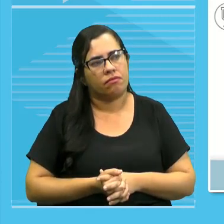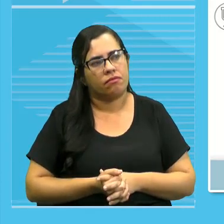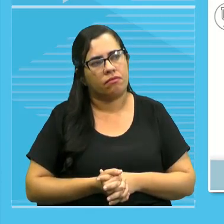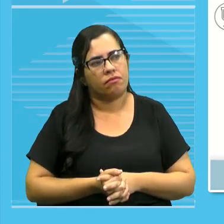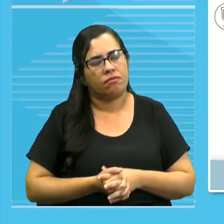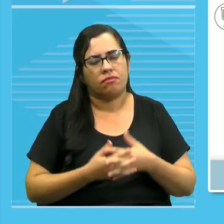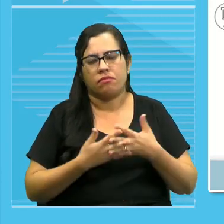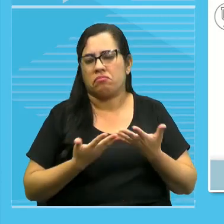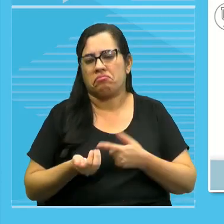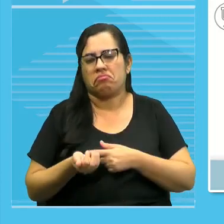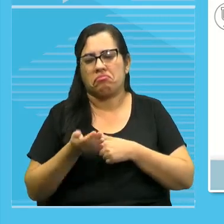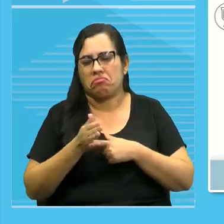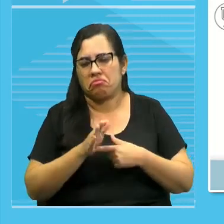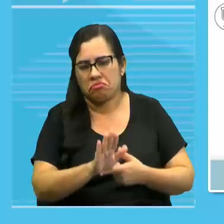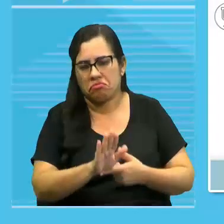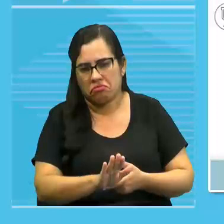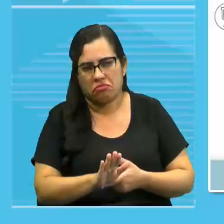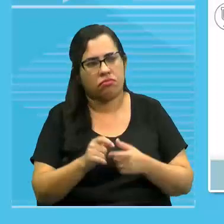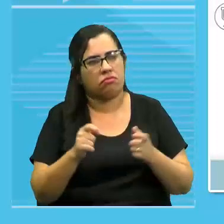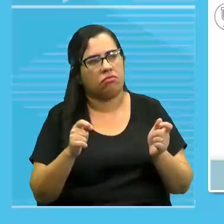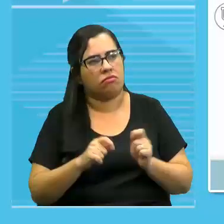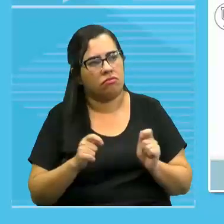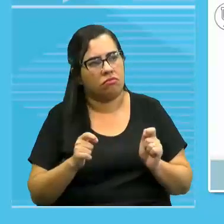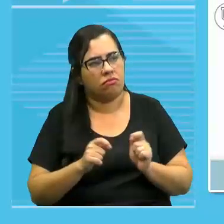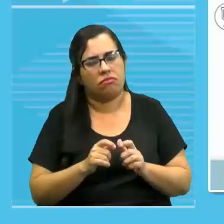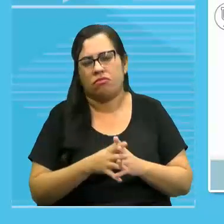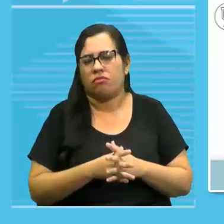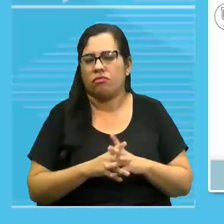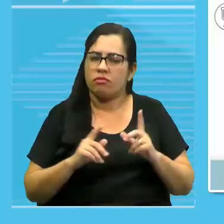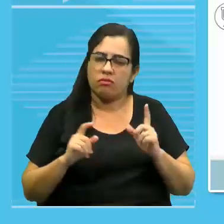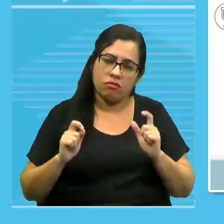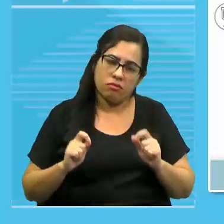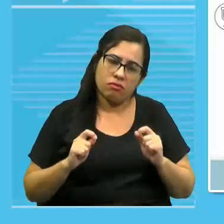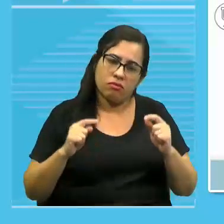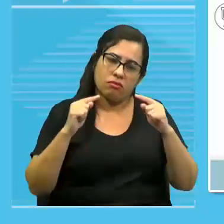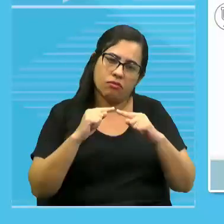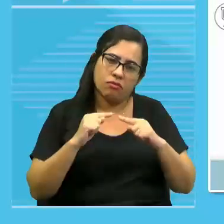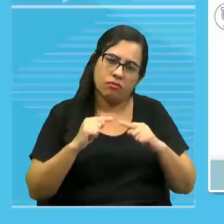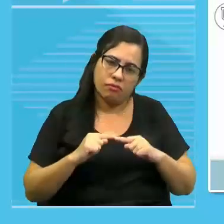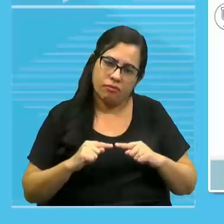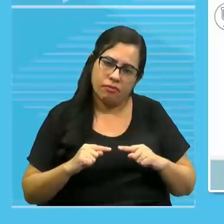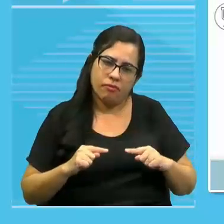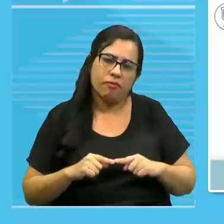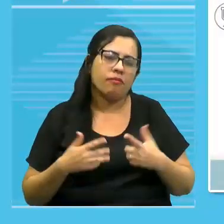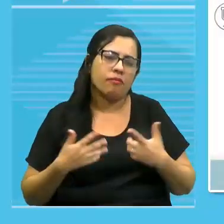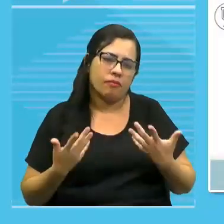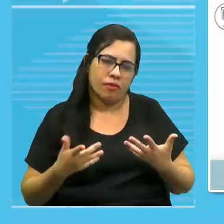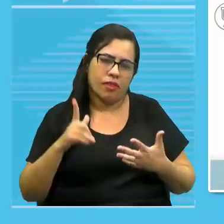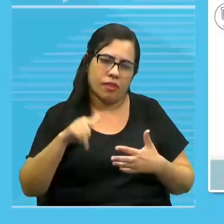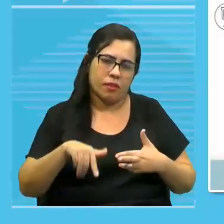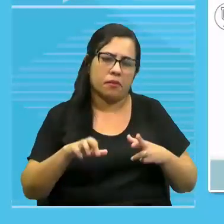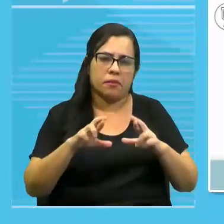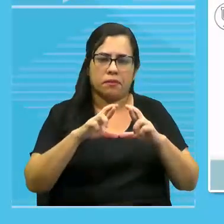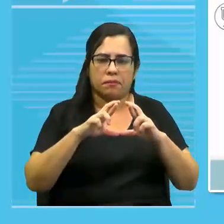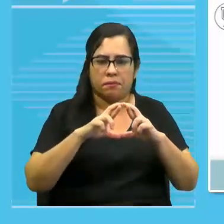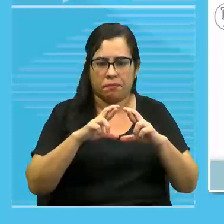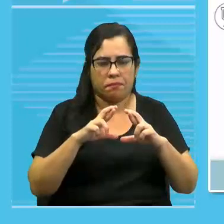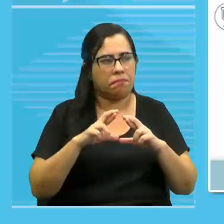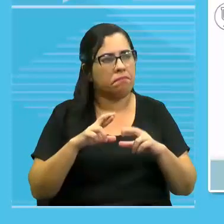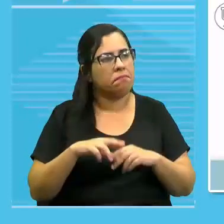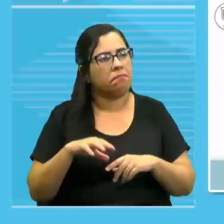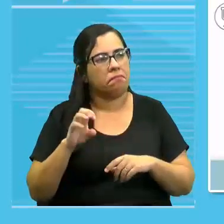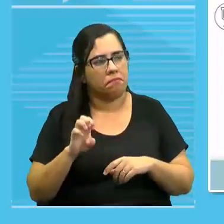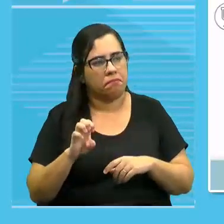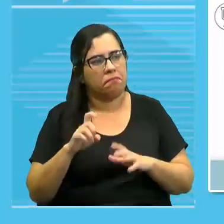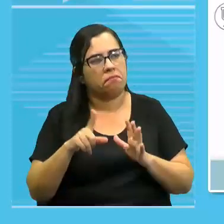mostrar né O que é que vem a ser reciclagem então elimina a letra